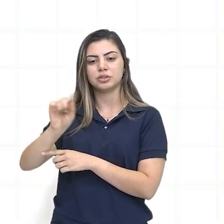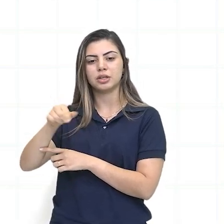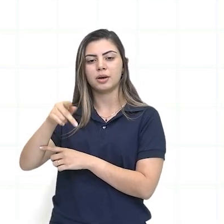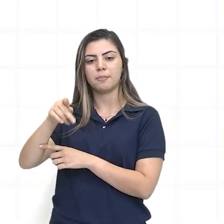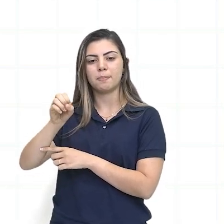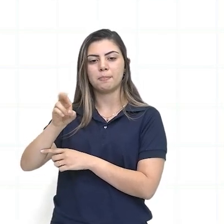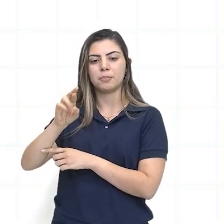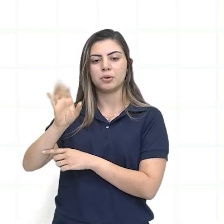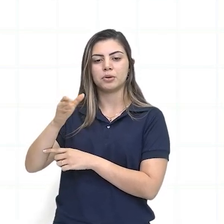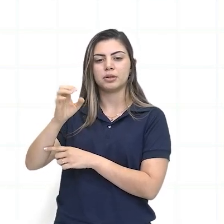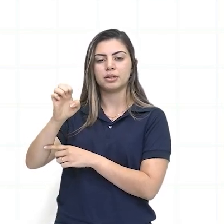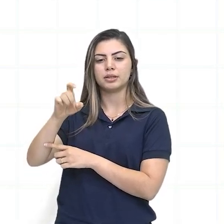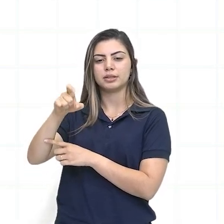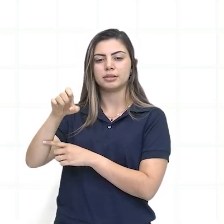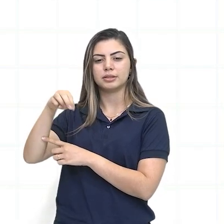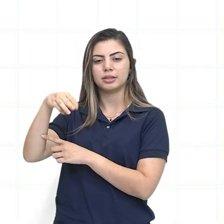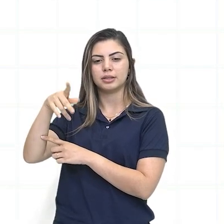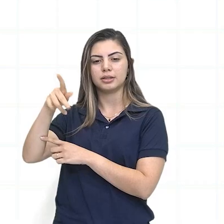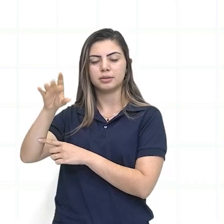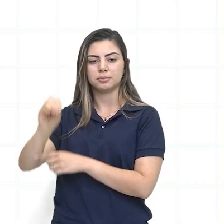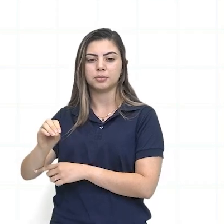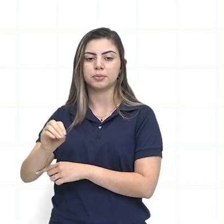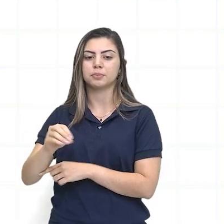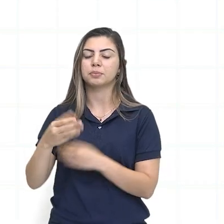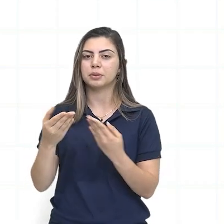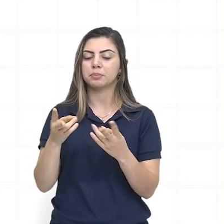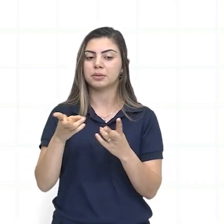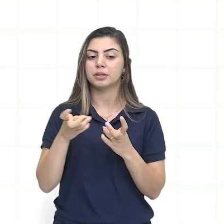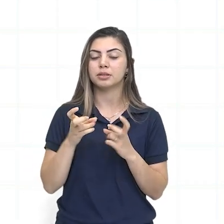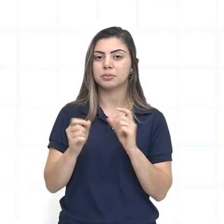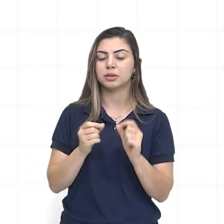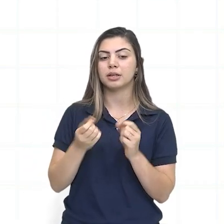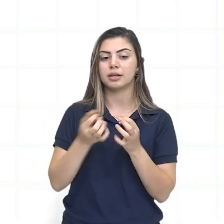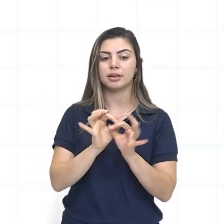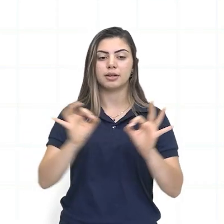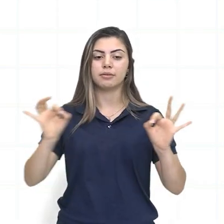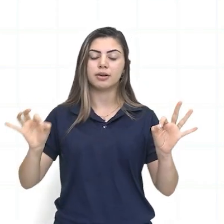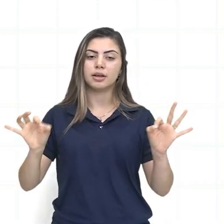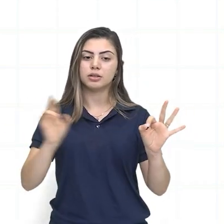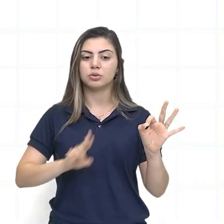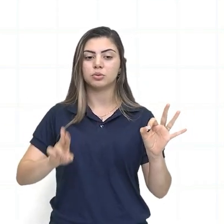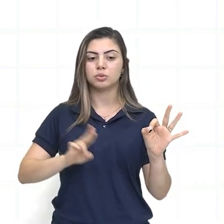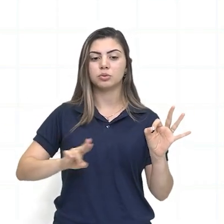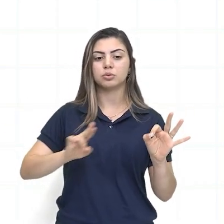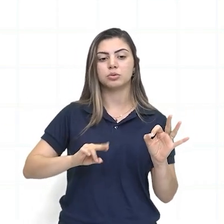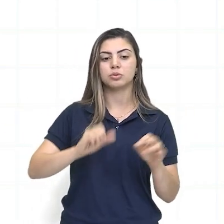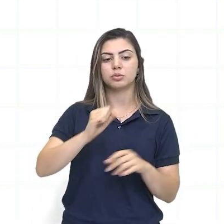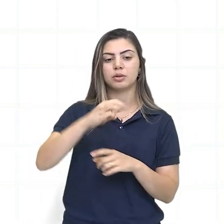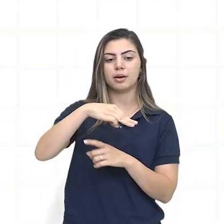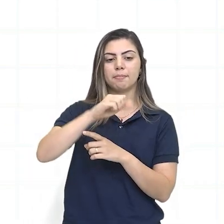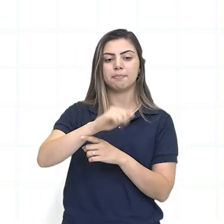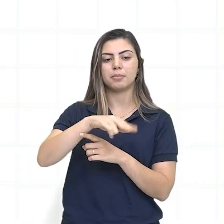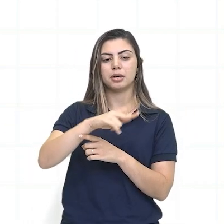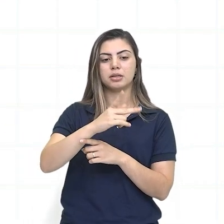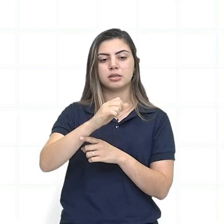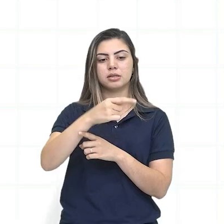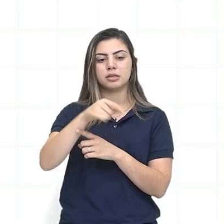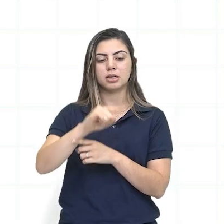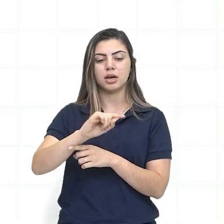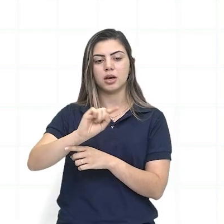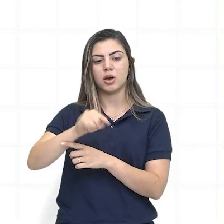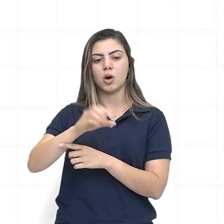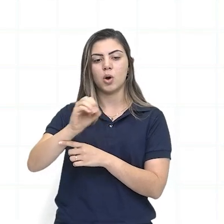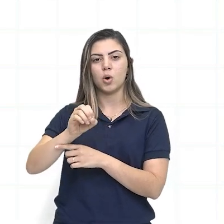Exemplo. Amanhã, ou melhor, e aí eu utilizo a vírgula. Amanhã, ou melhor, depois